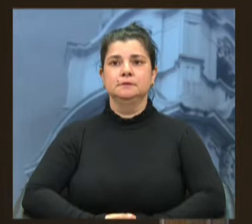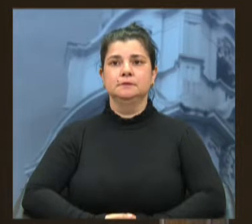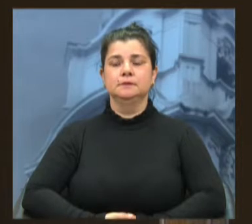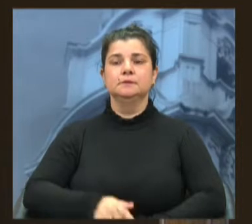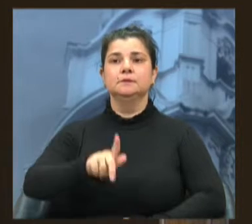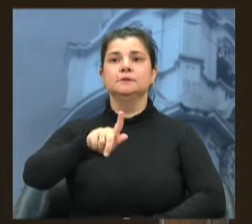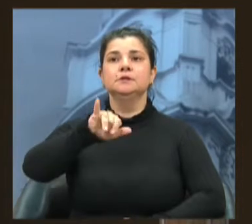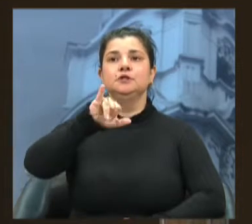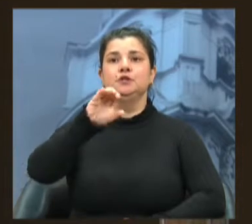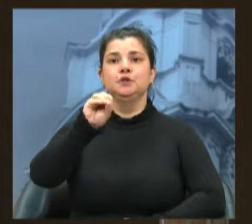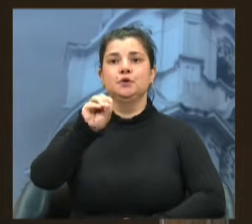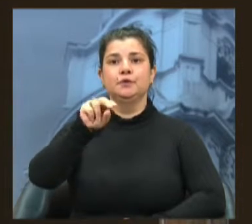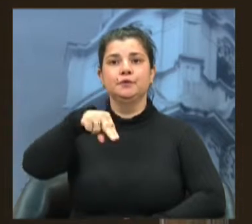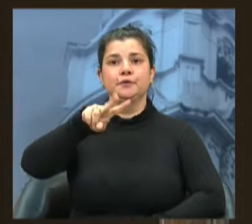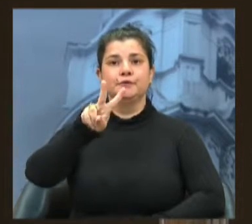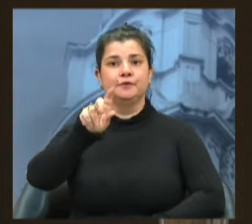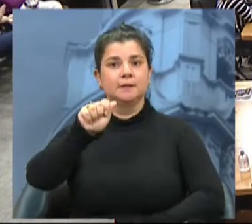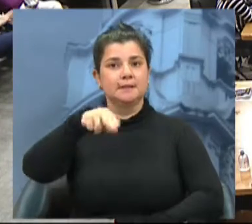Giovana Rigo.